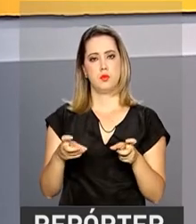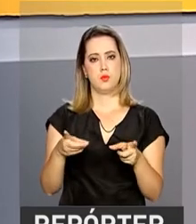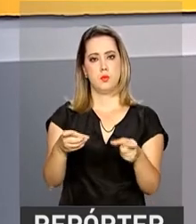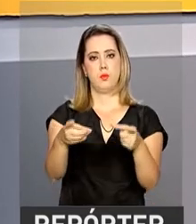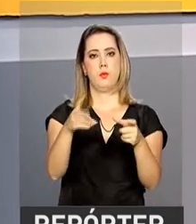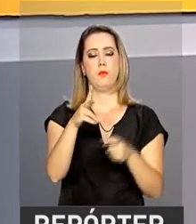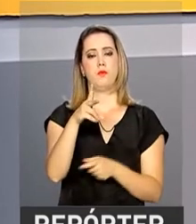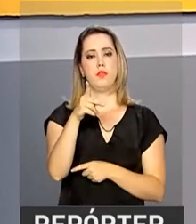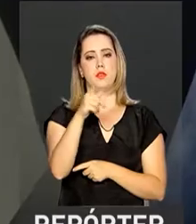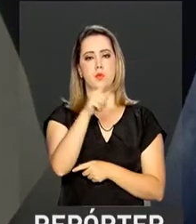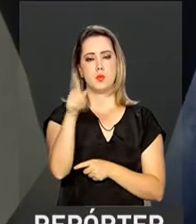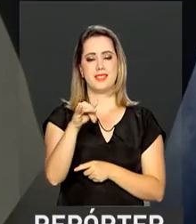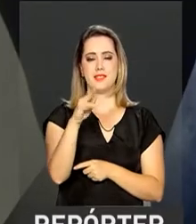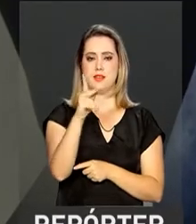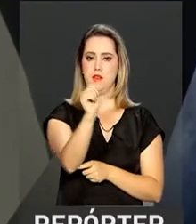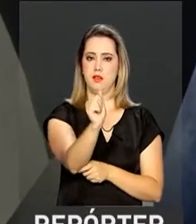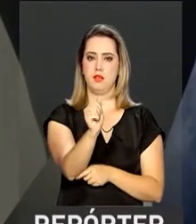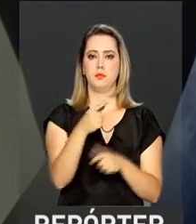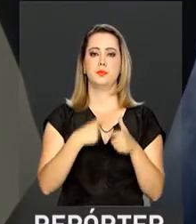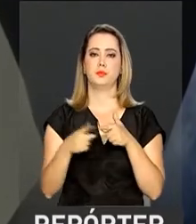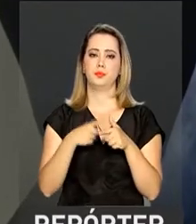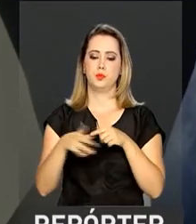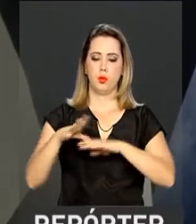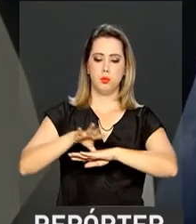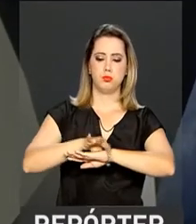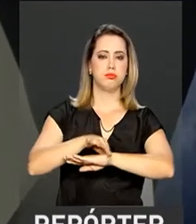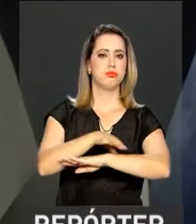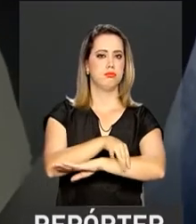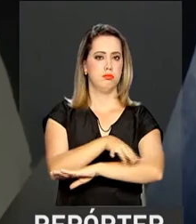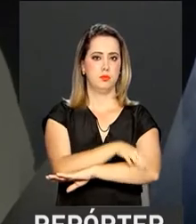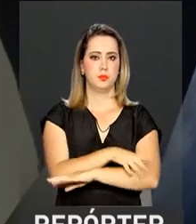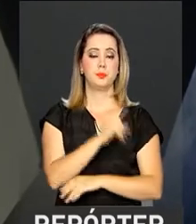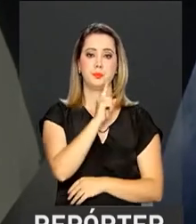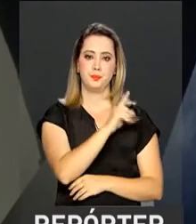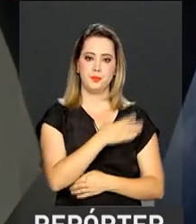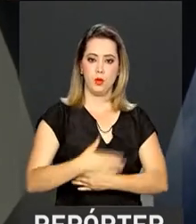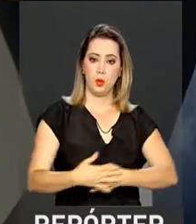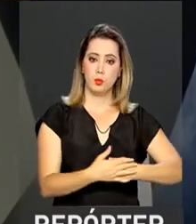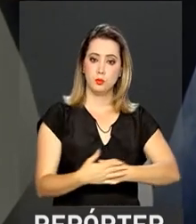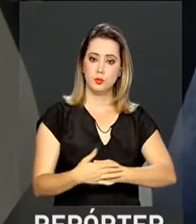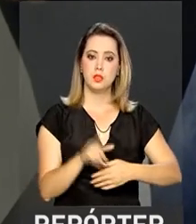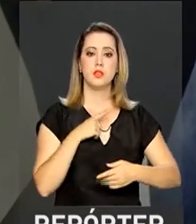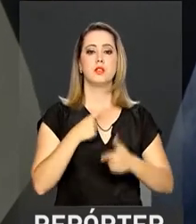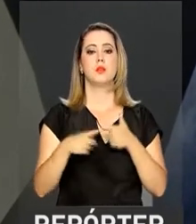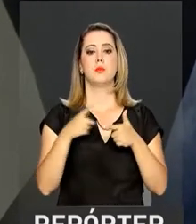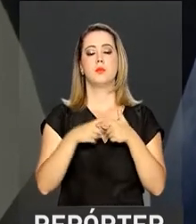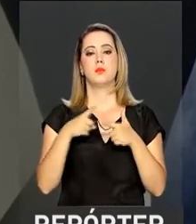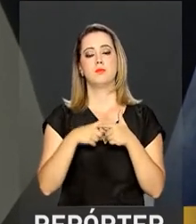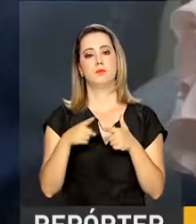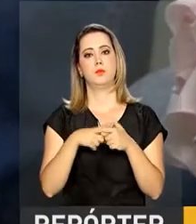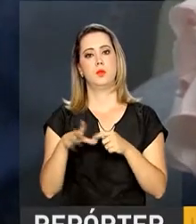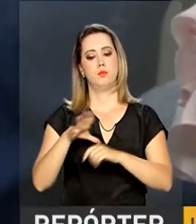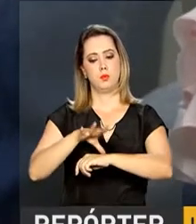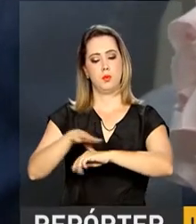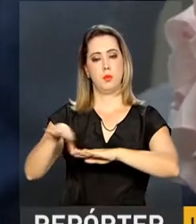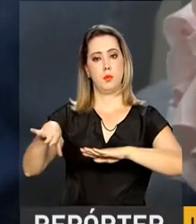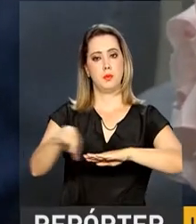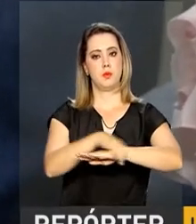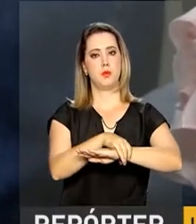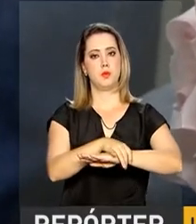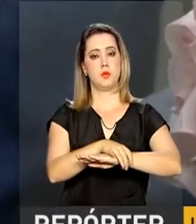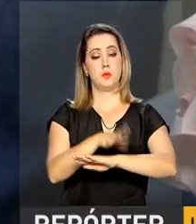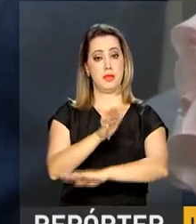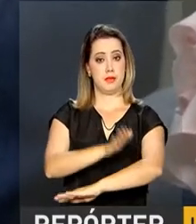ortopédicos. Eloá, de 1 ano e 7 meses, nasceu com problemas ortopédicos graves nos pés,